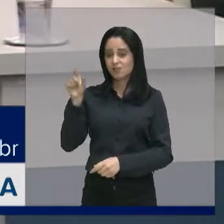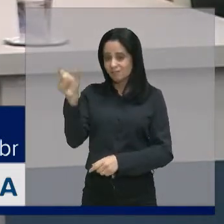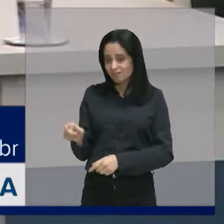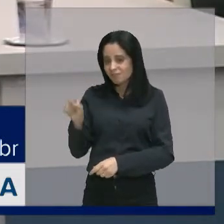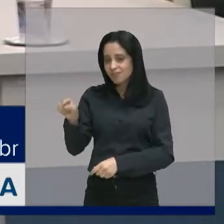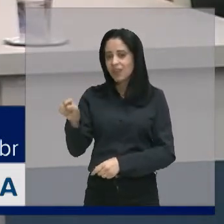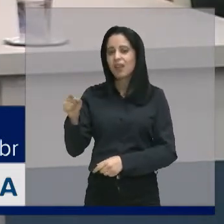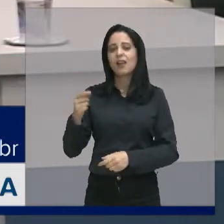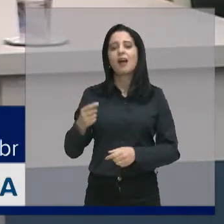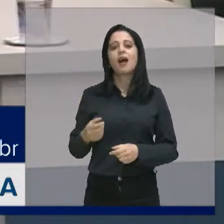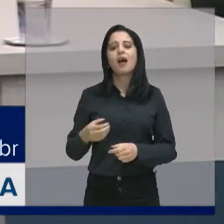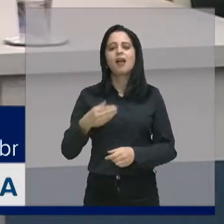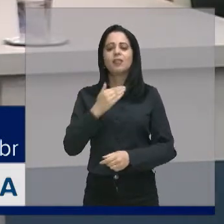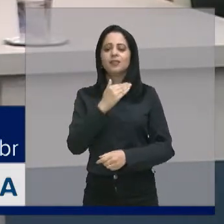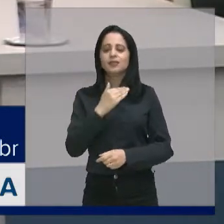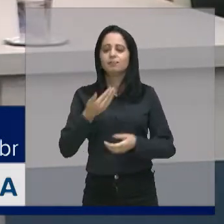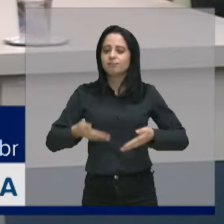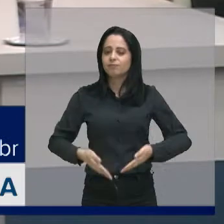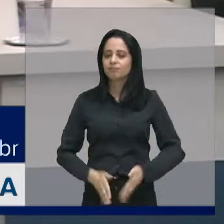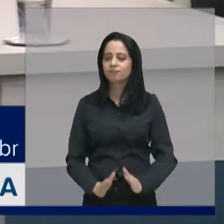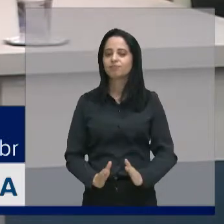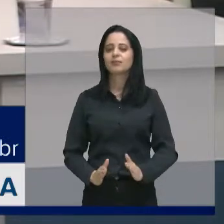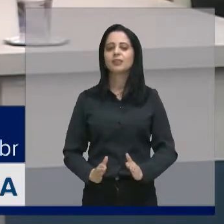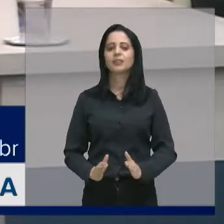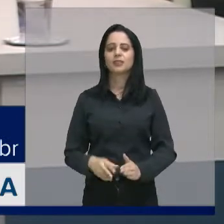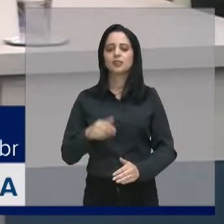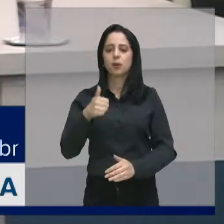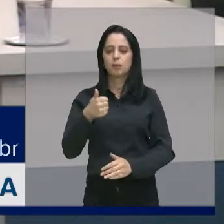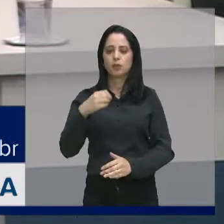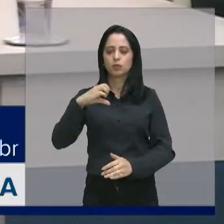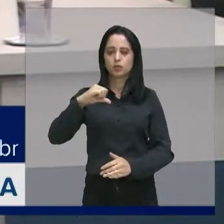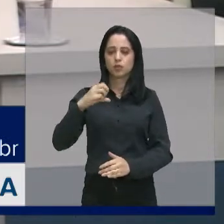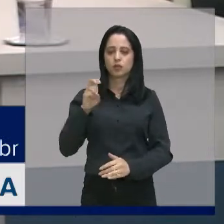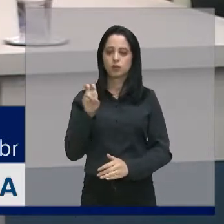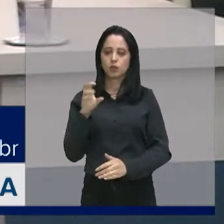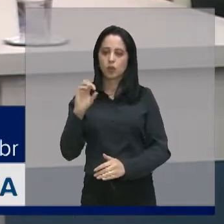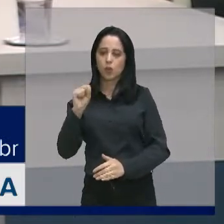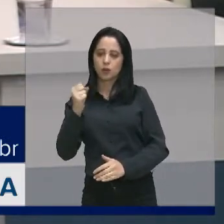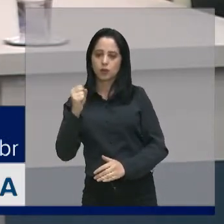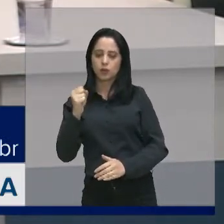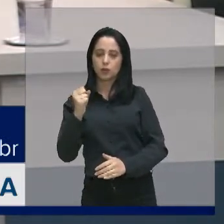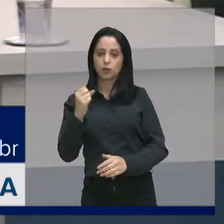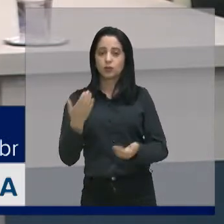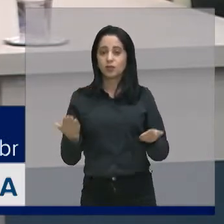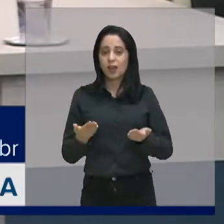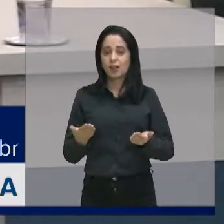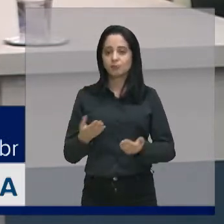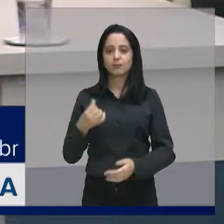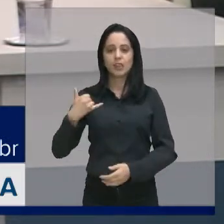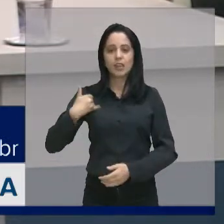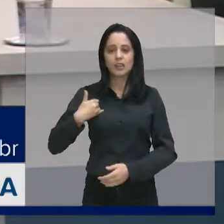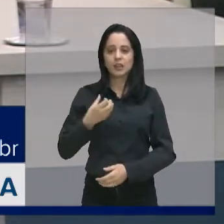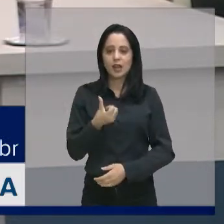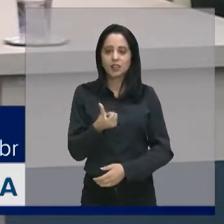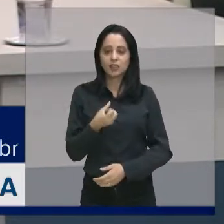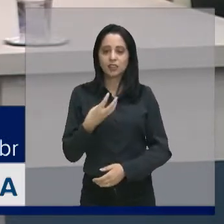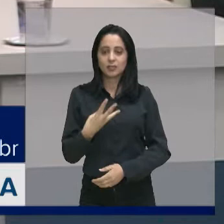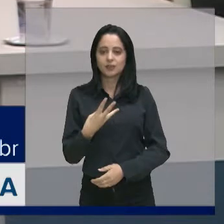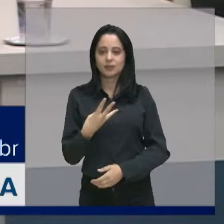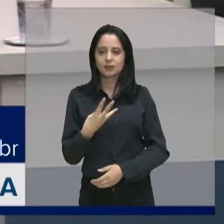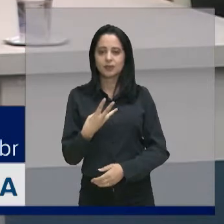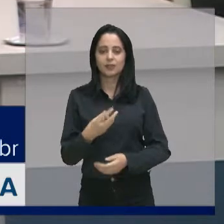19/2/1958, faleceu dia 31/7, agora 2021. Tinha 63 anos, nasceu em